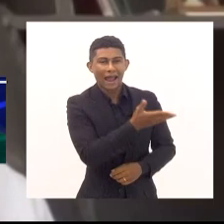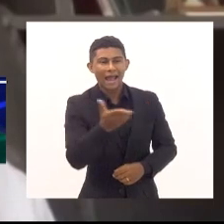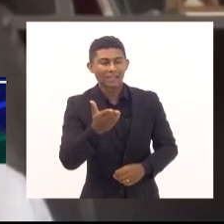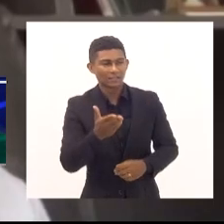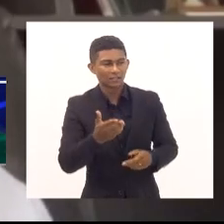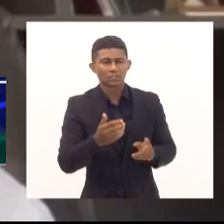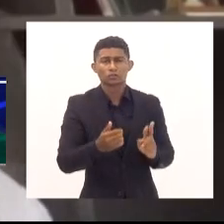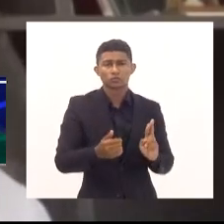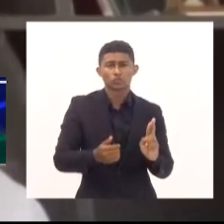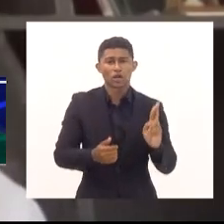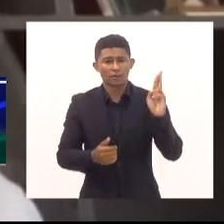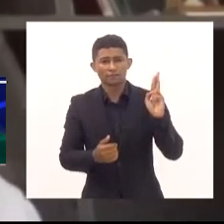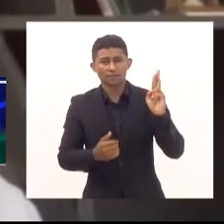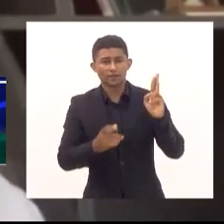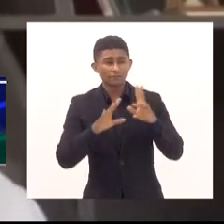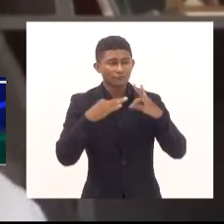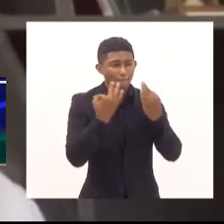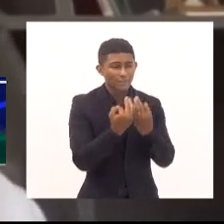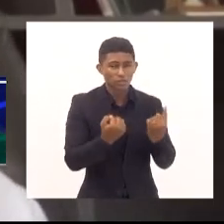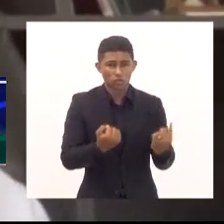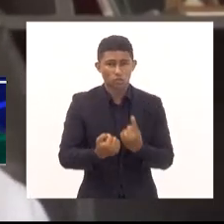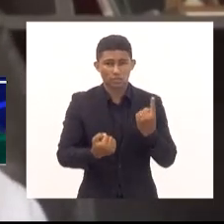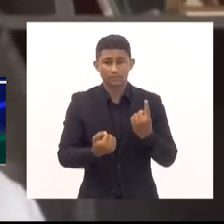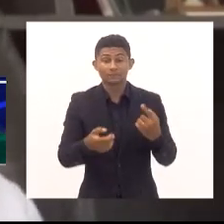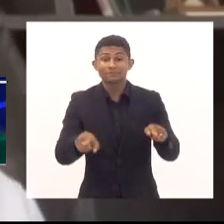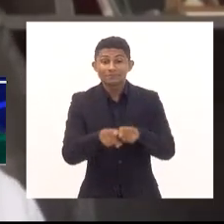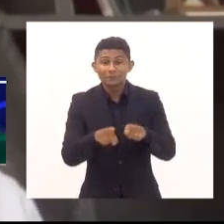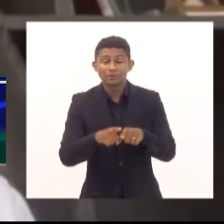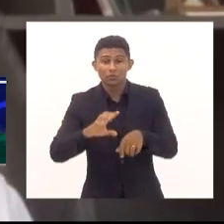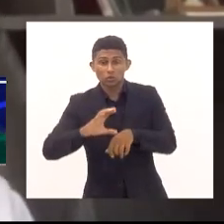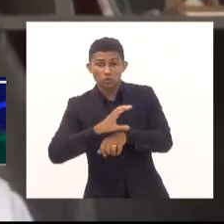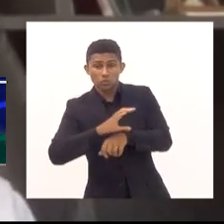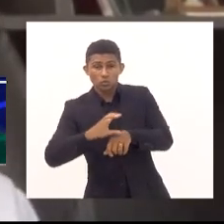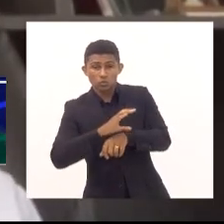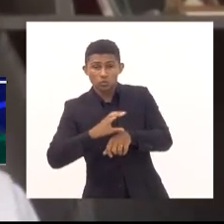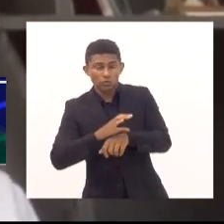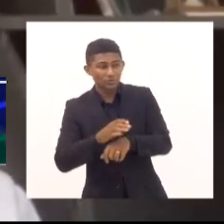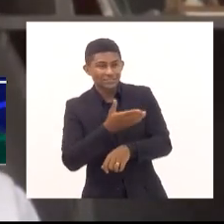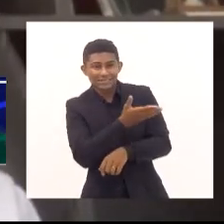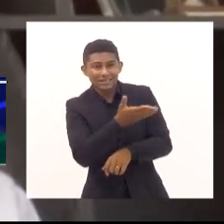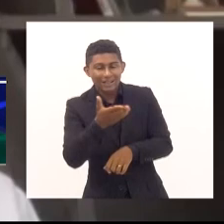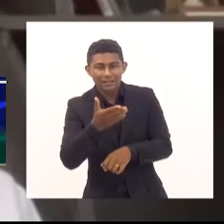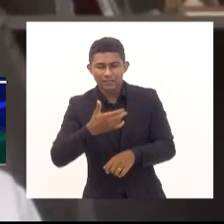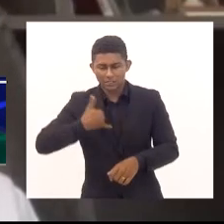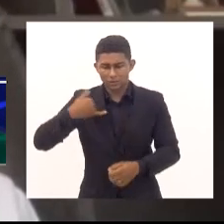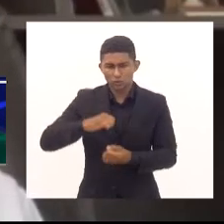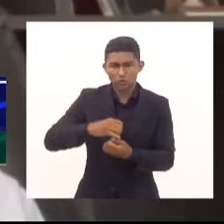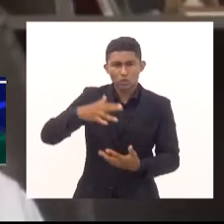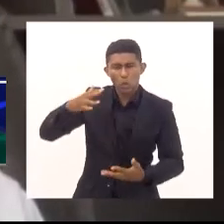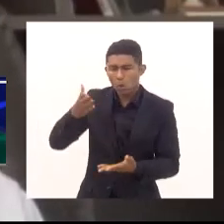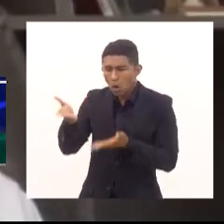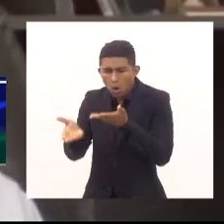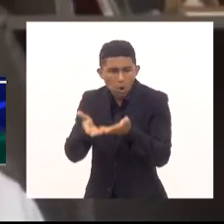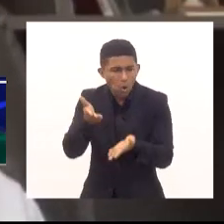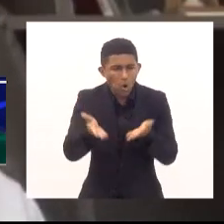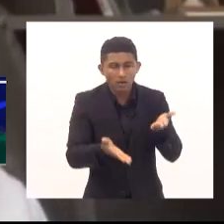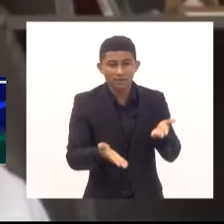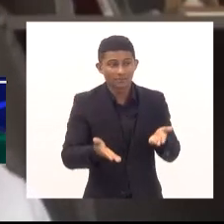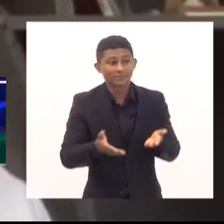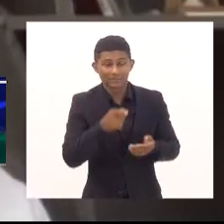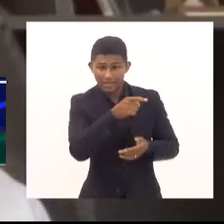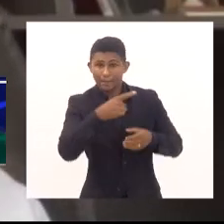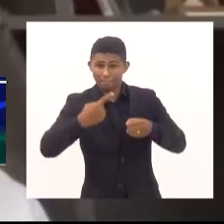família. E também promovi o curso de cuidador de idosos, lá no nosso município, numa ação